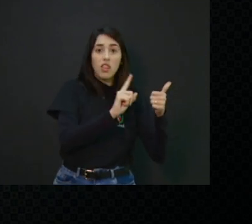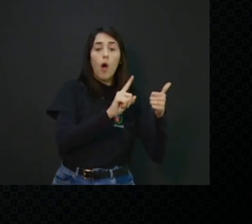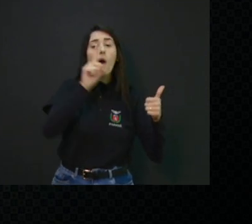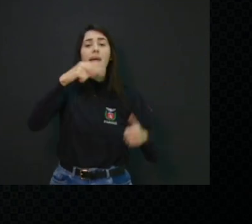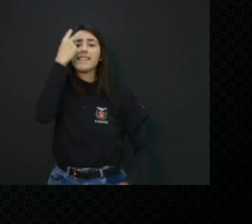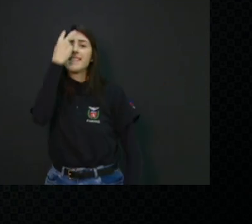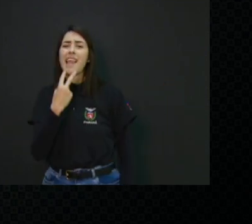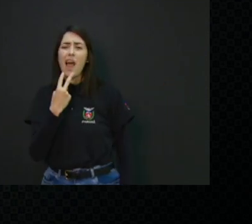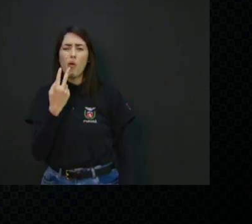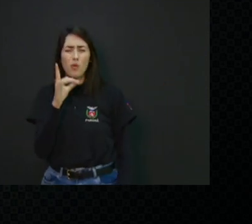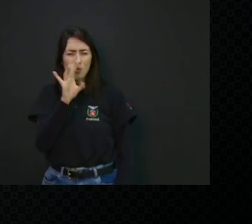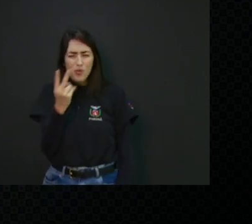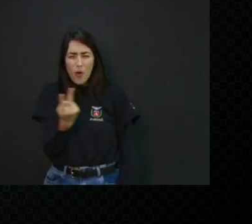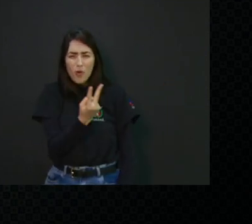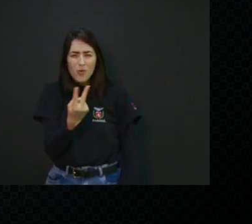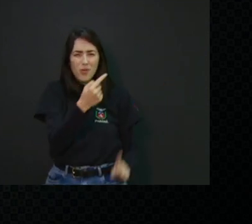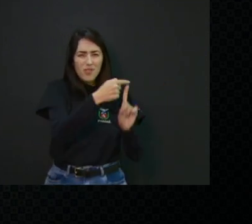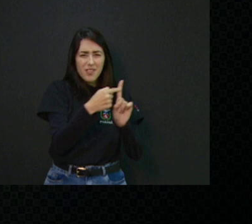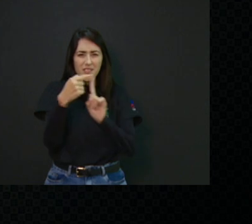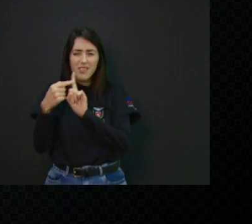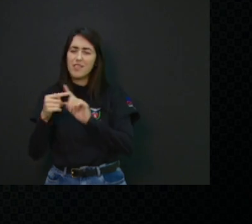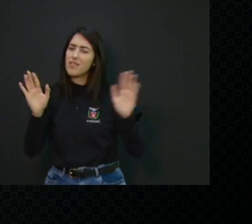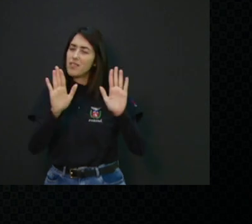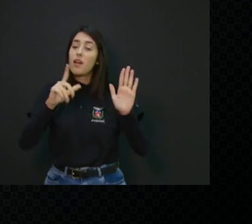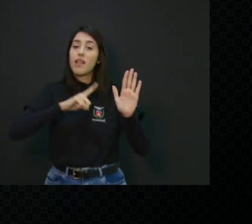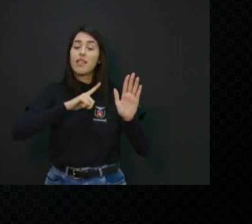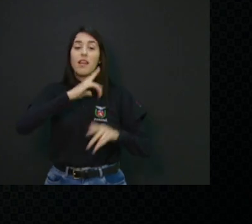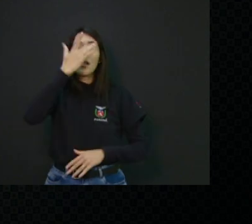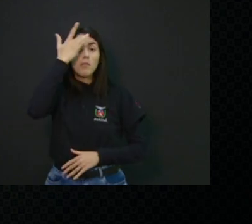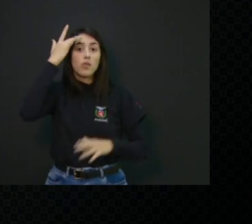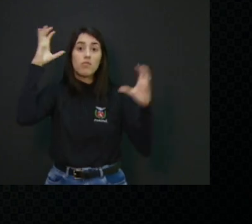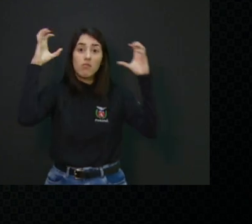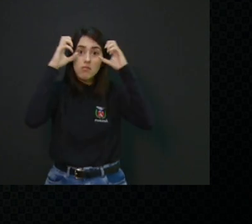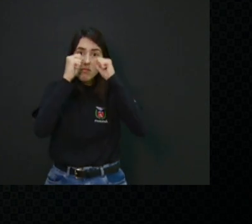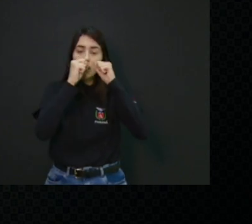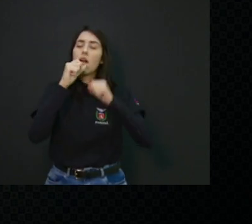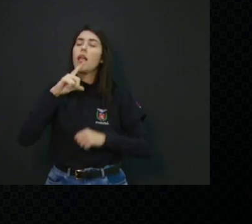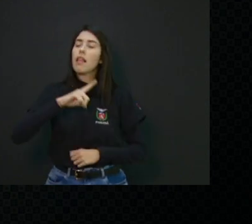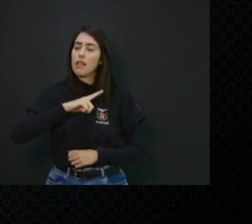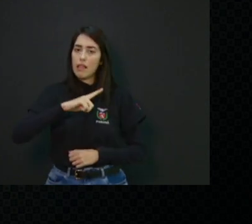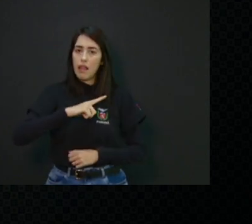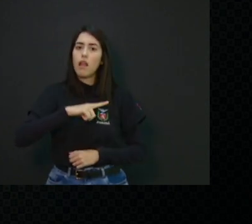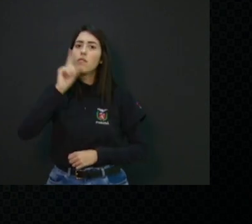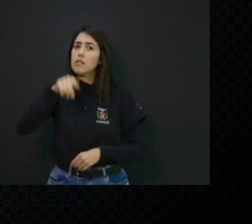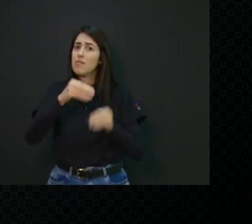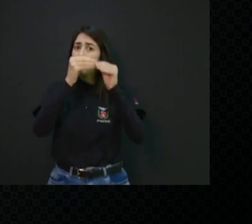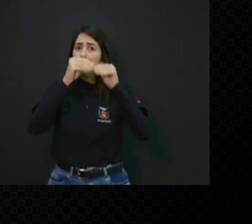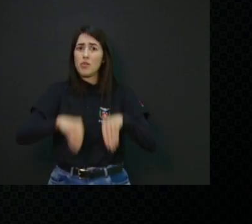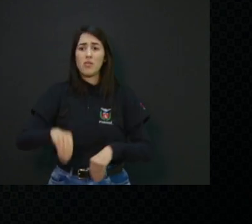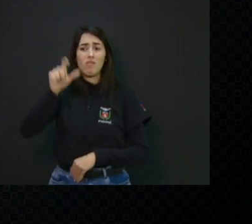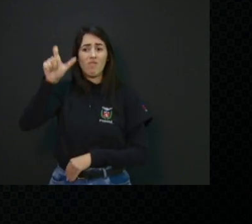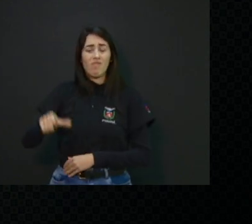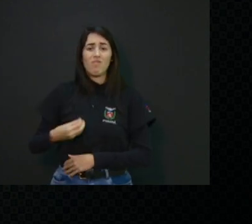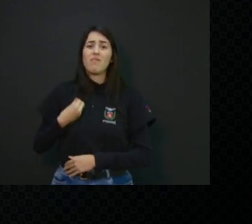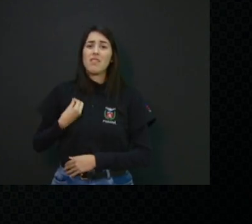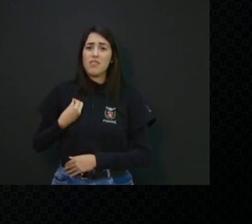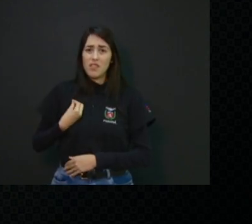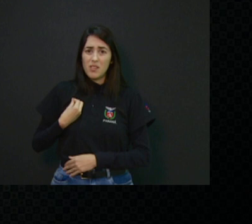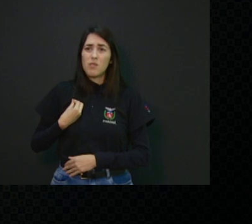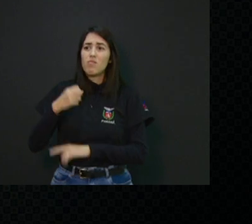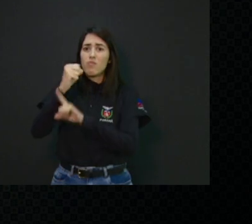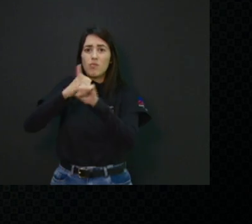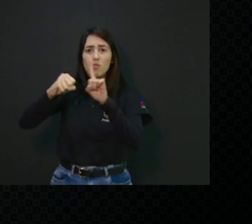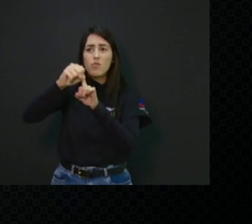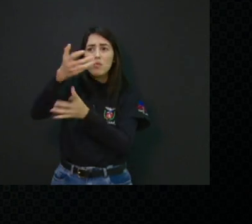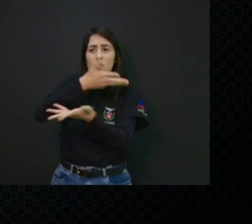com baixa visão. E a baixa visão é um sério prejuízo na vida do sujeito. Volto a repetir, social,